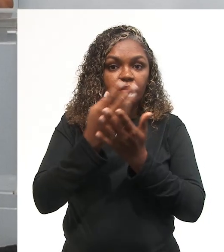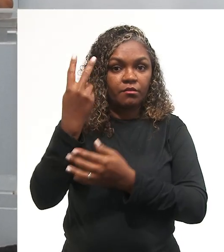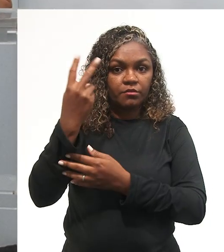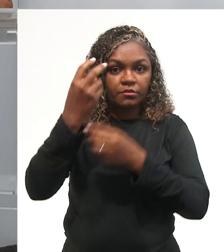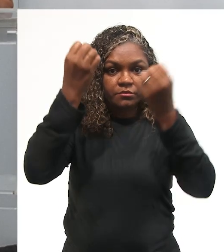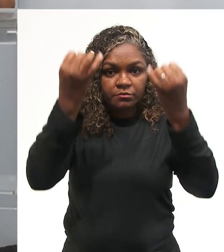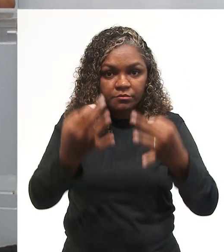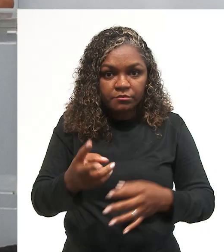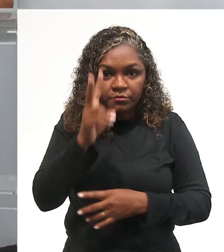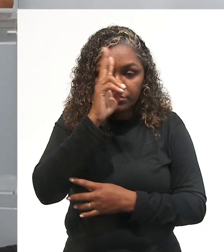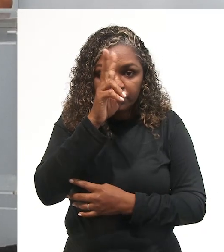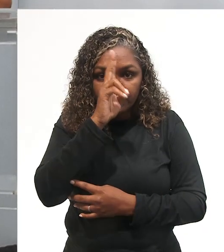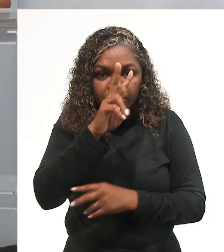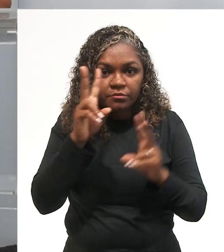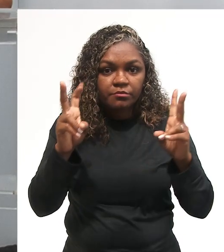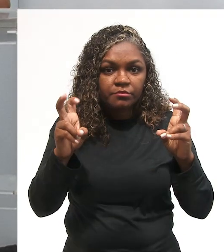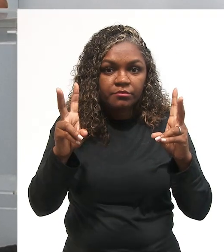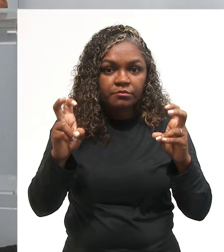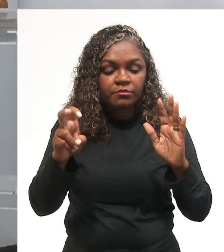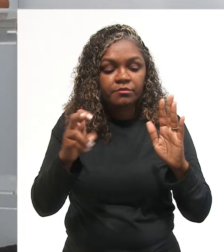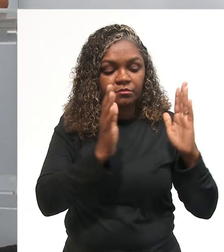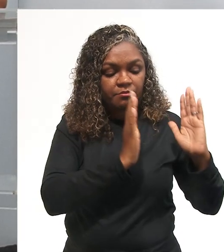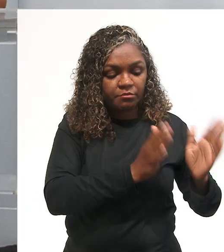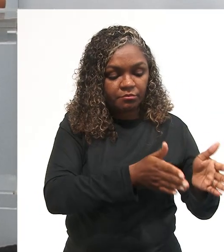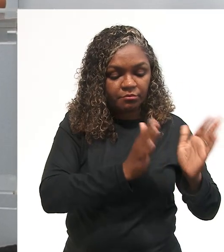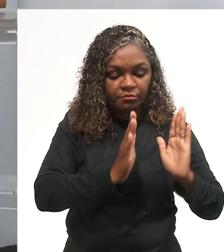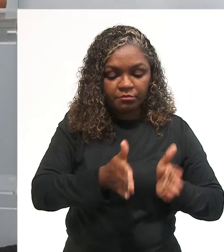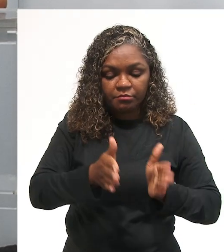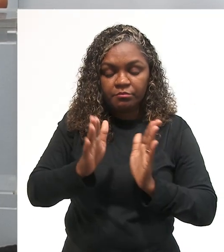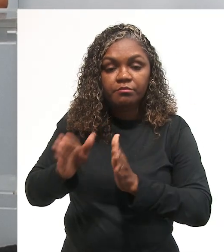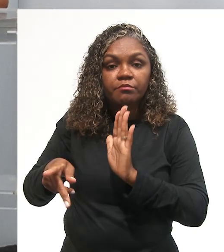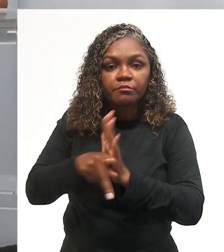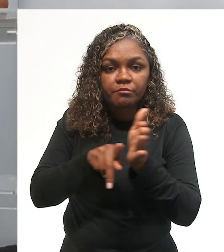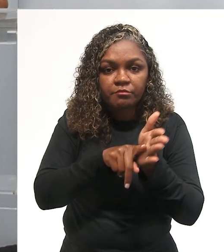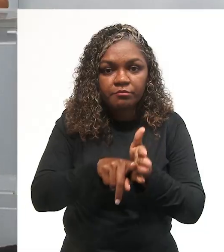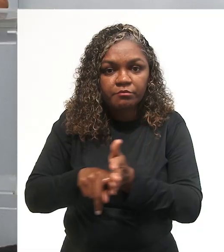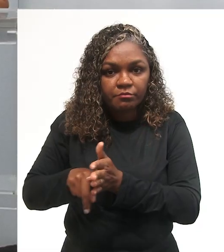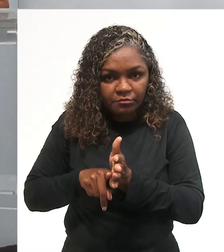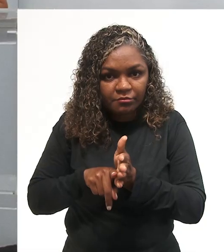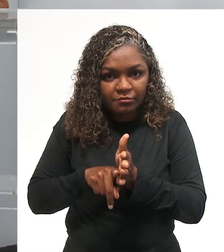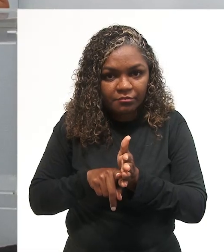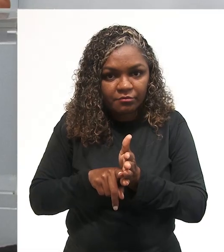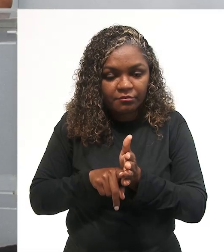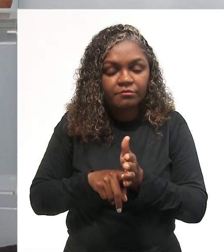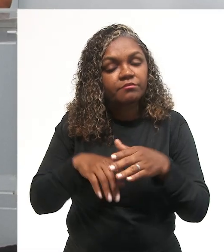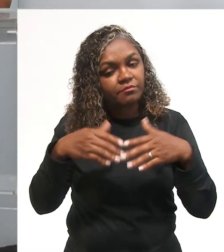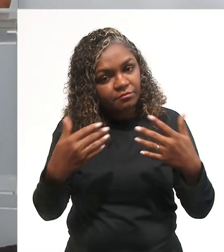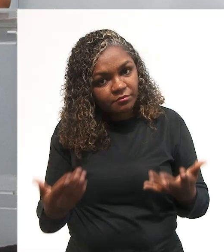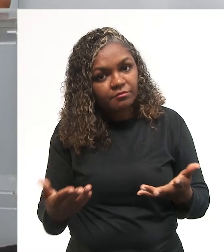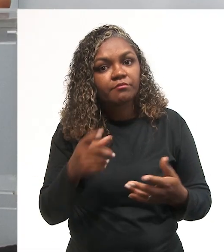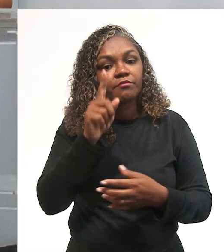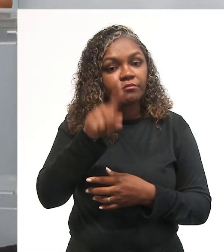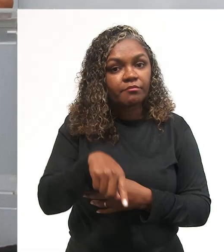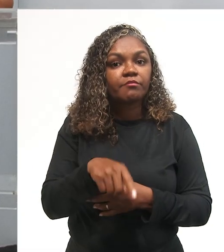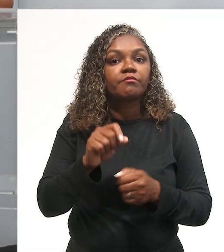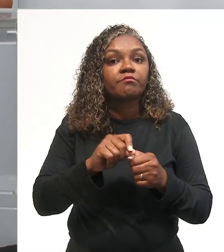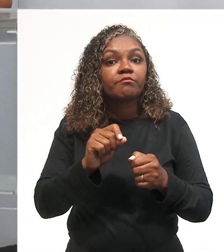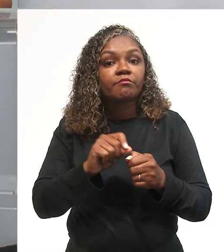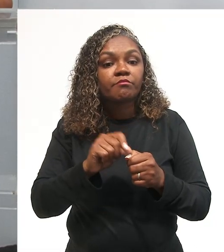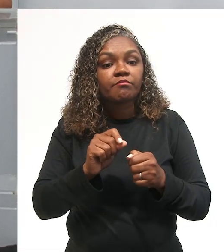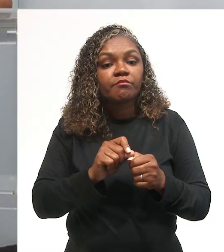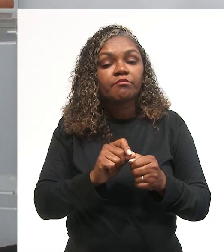nossa disciplina, quando nós falamos sobre as etapas da pesquisa, né? As etapas da pesquisa é onde você vai